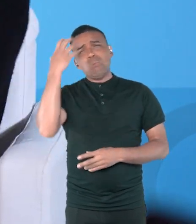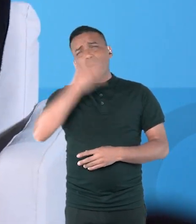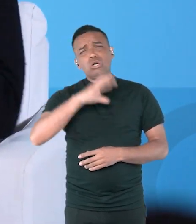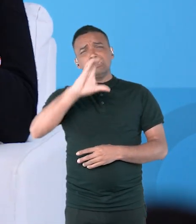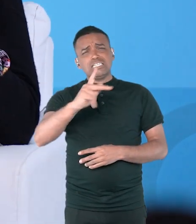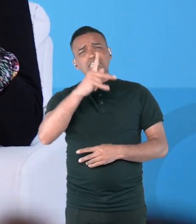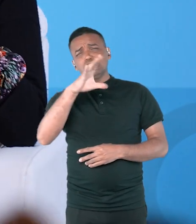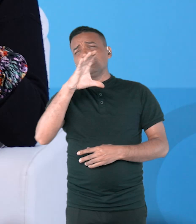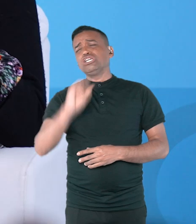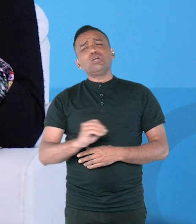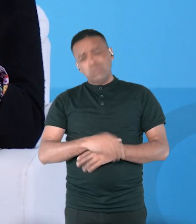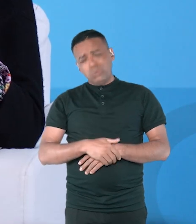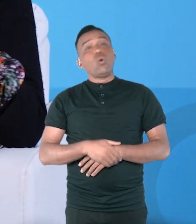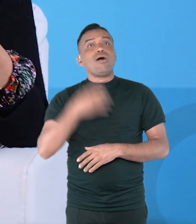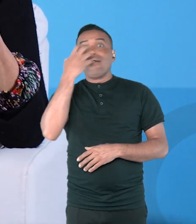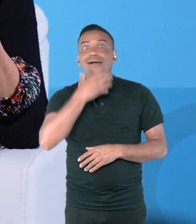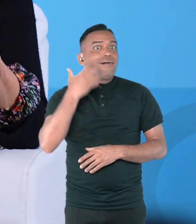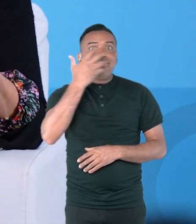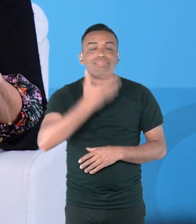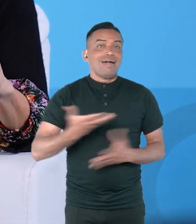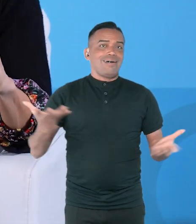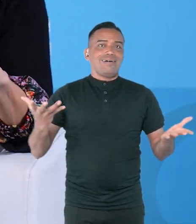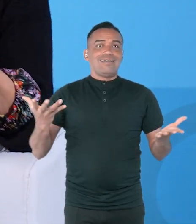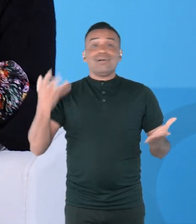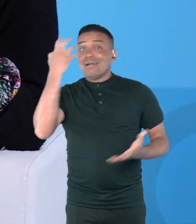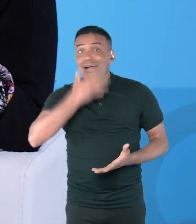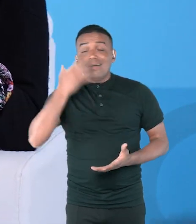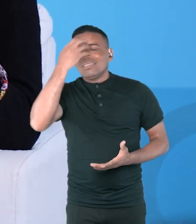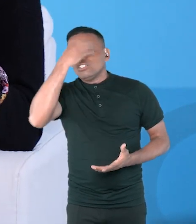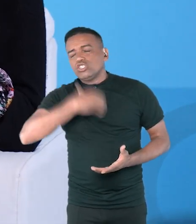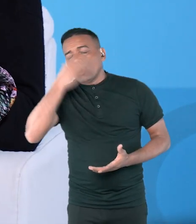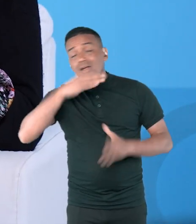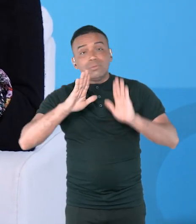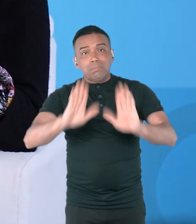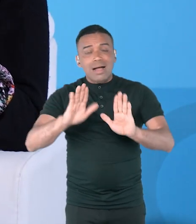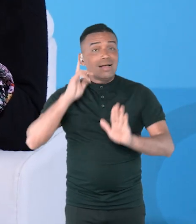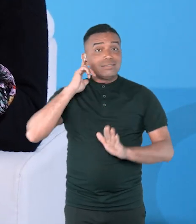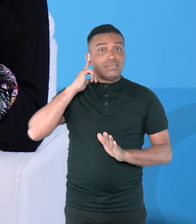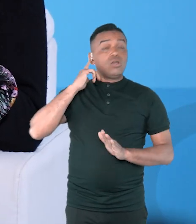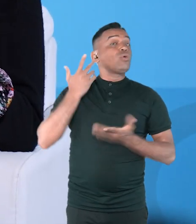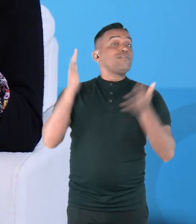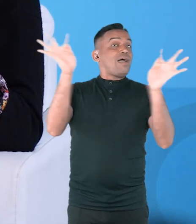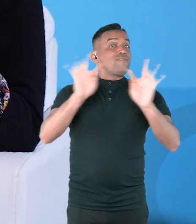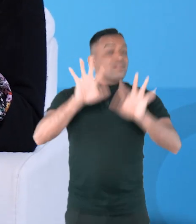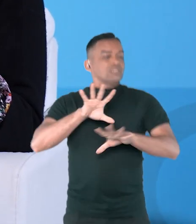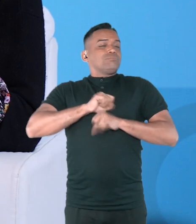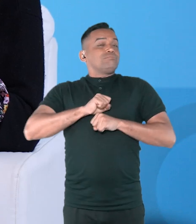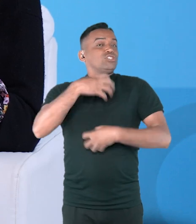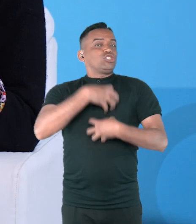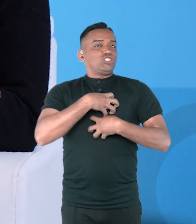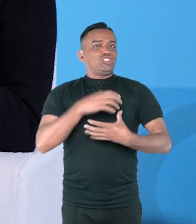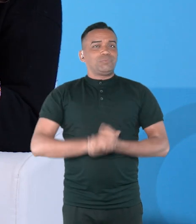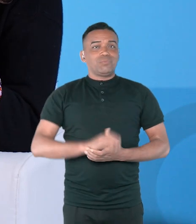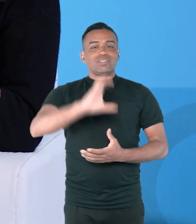aquela música do Chico. E quando canta. Canta chorando, mas o que vai te fazer